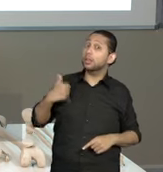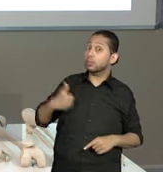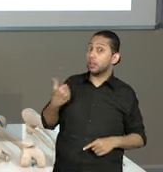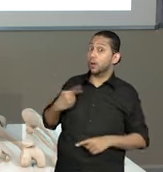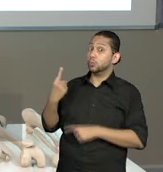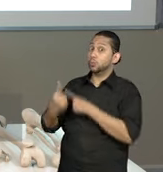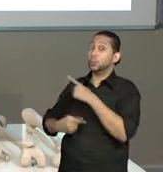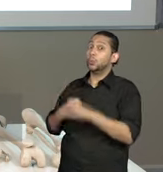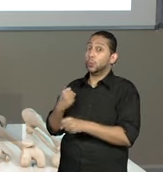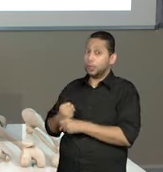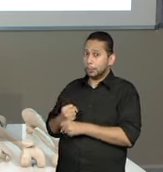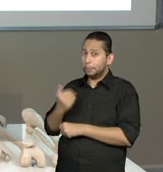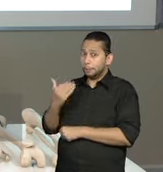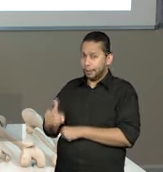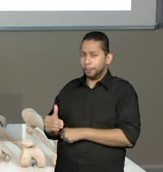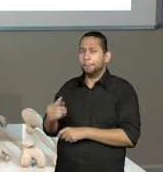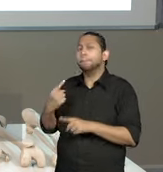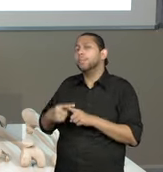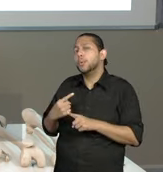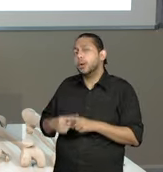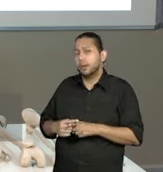parto, essa